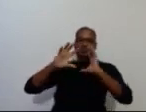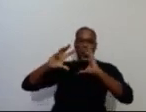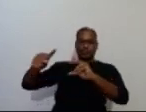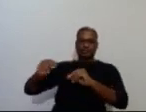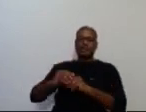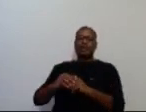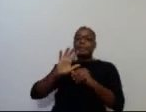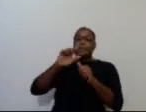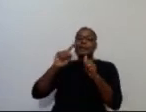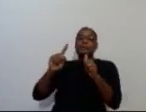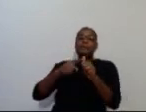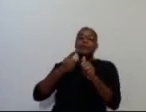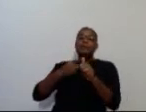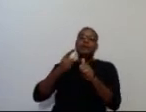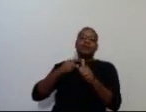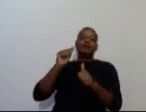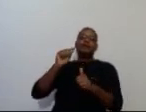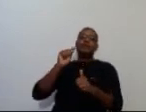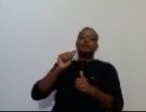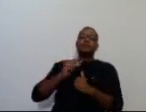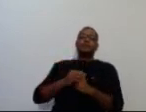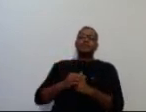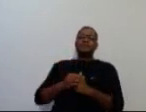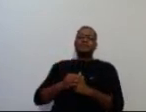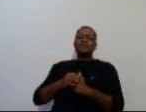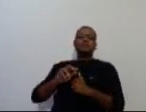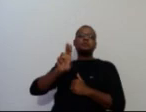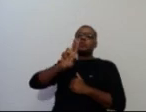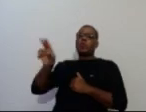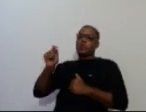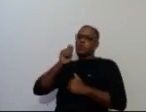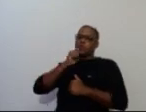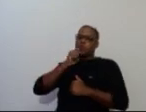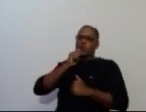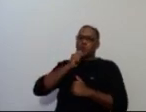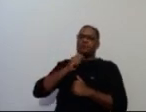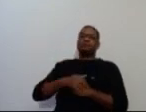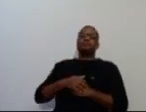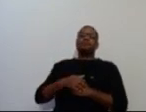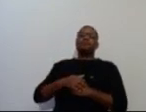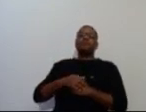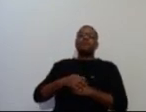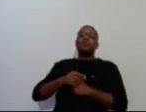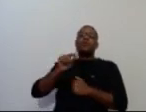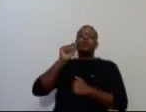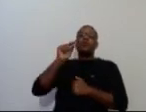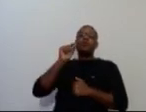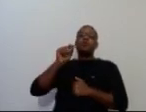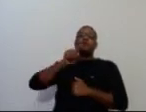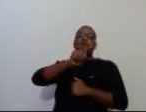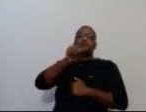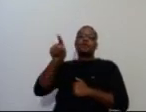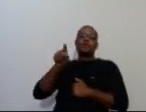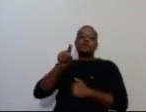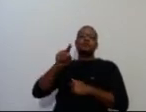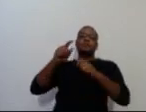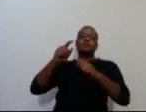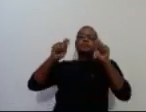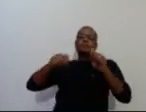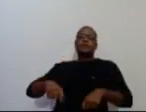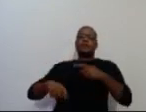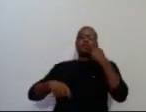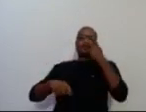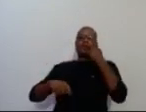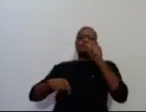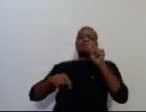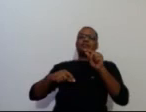não se identificou. O que vocês poderiam nos dizer, já que existe muito preconceito ainda a respeito